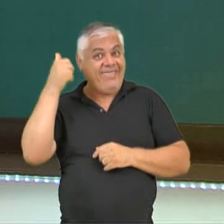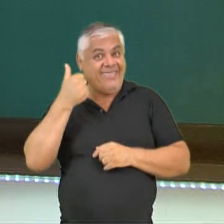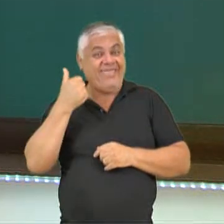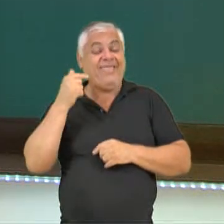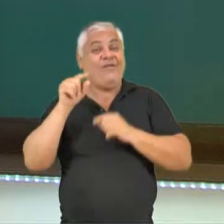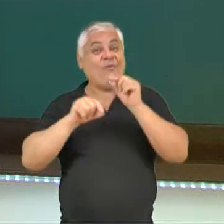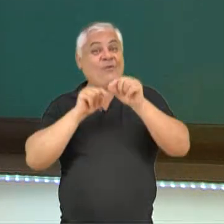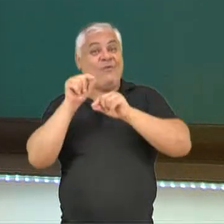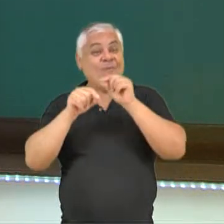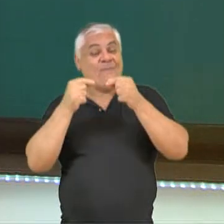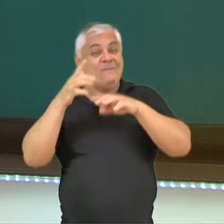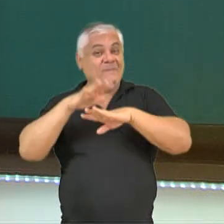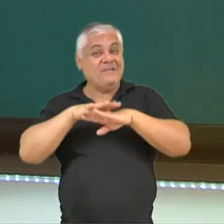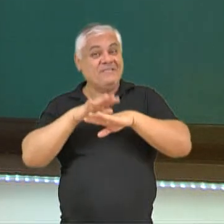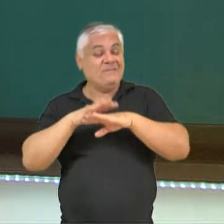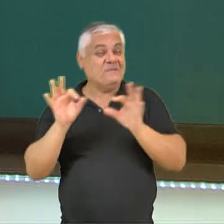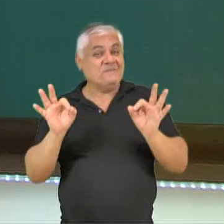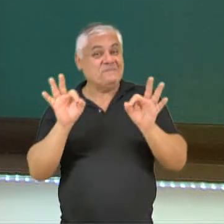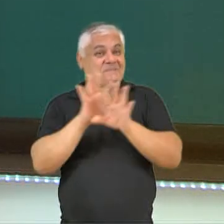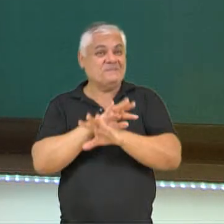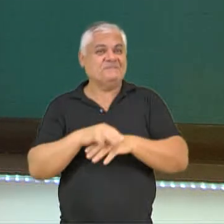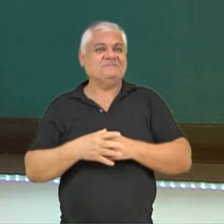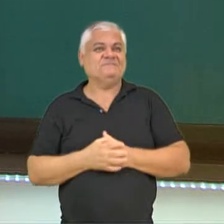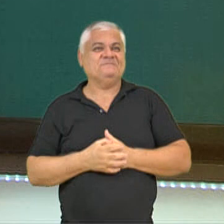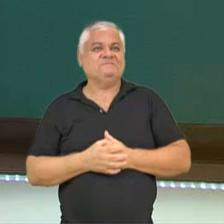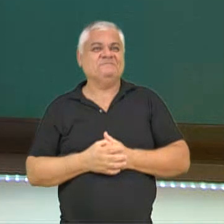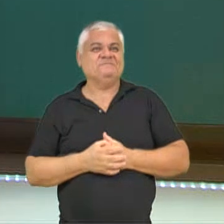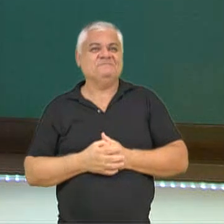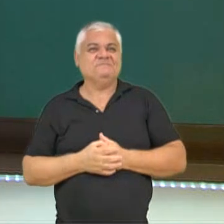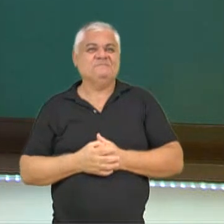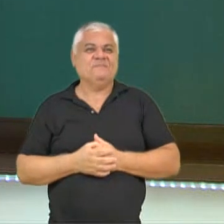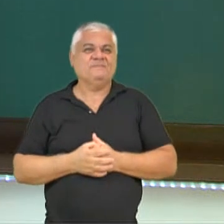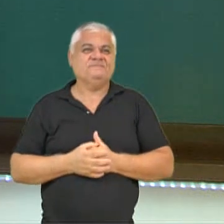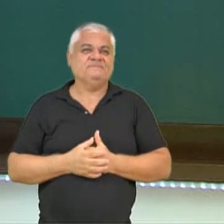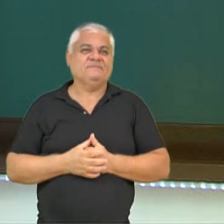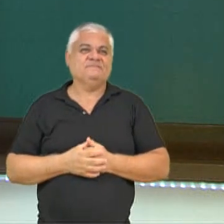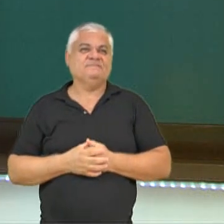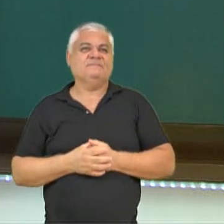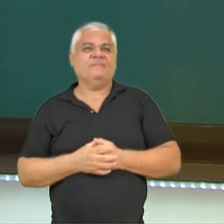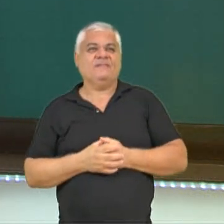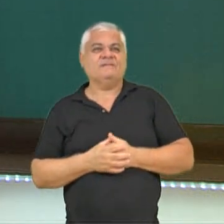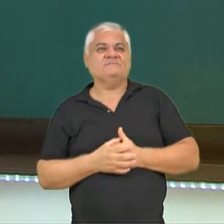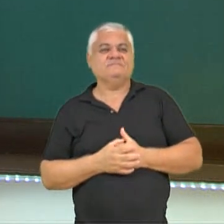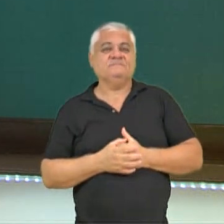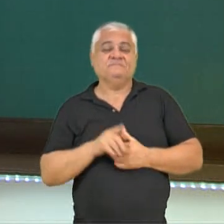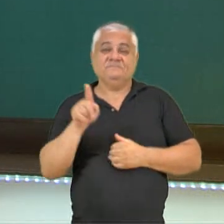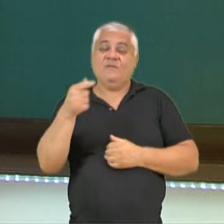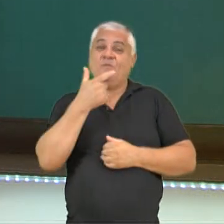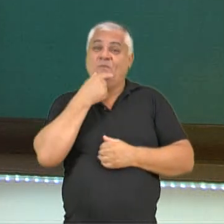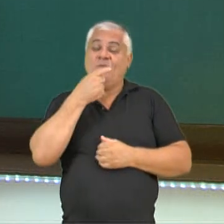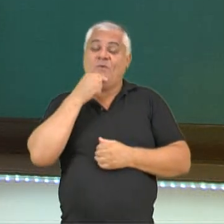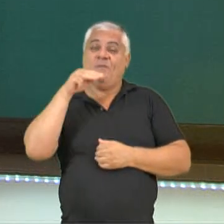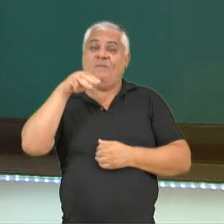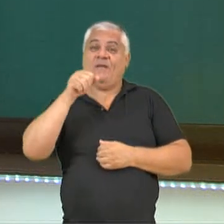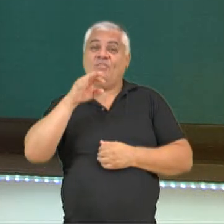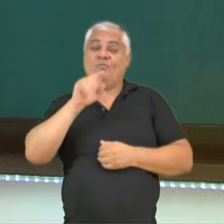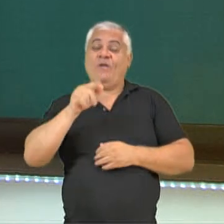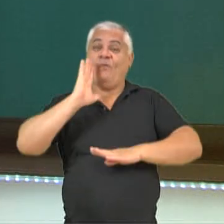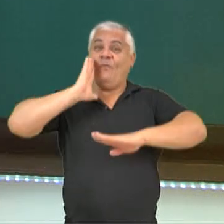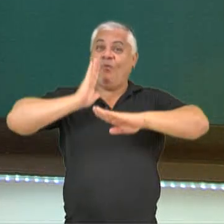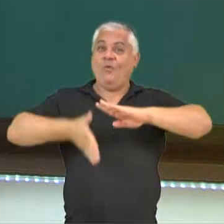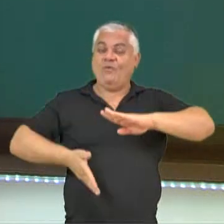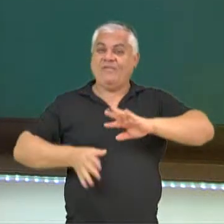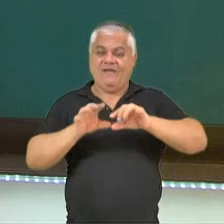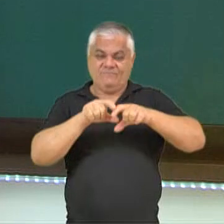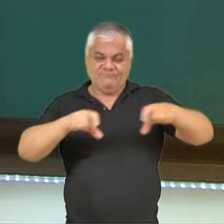podemos resolver esse tipo de situação, tá bom? Então, olha lá, o Manuel terá que cortar um pedaço de ferro de